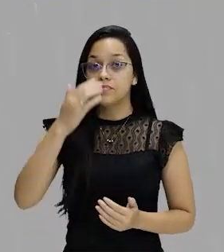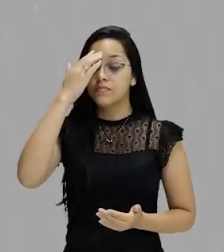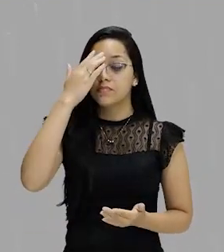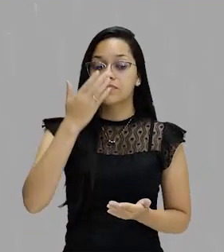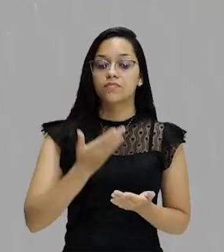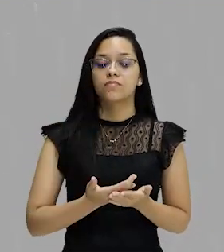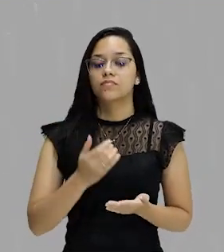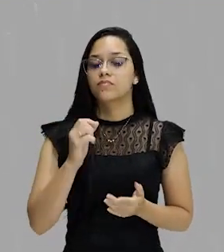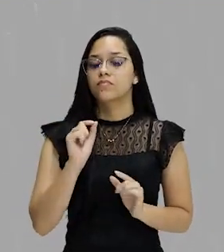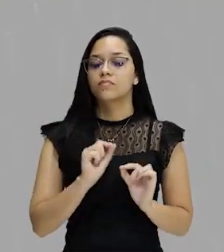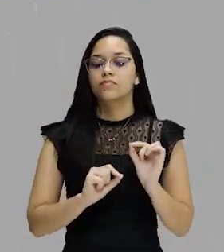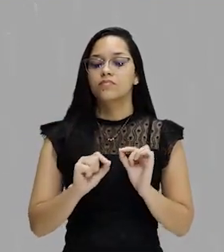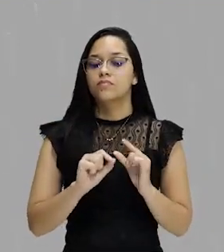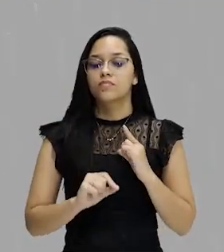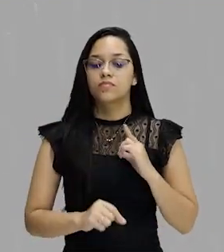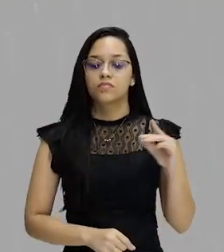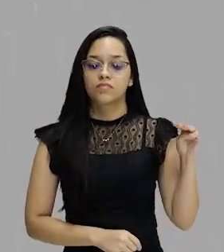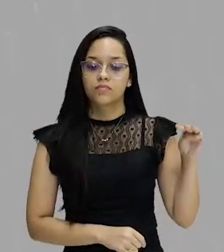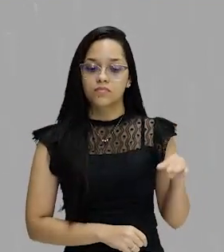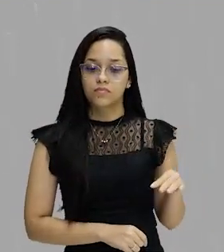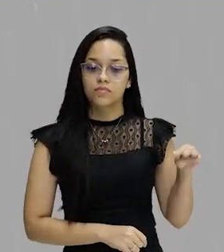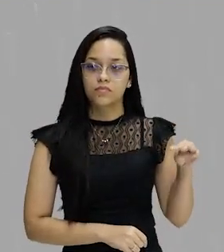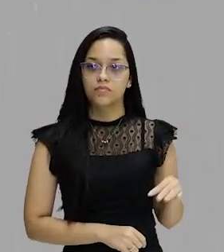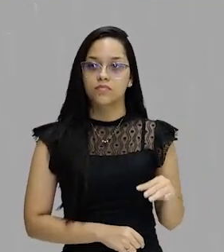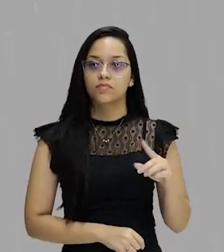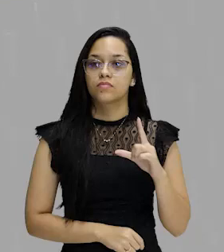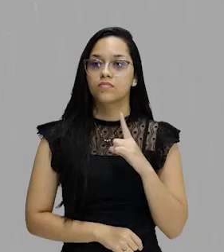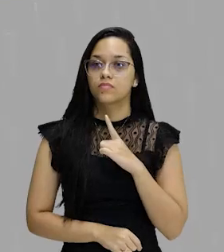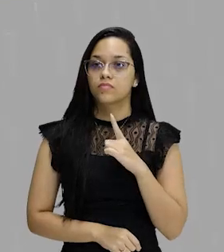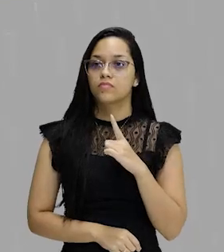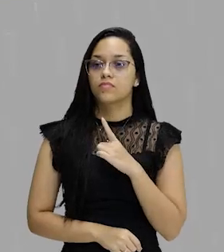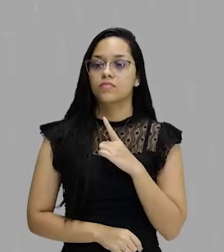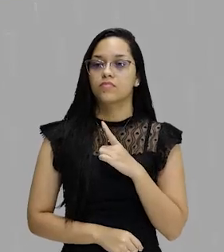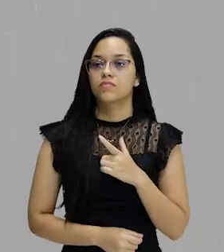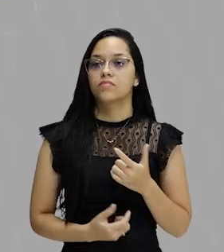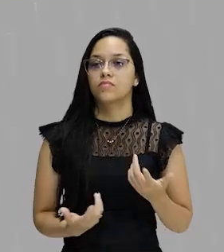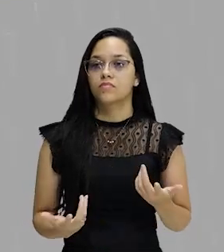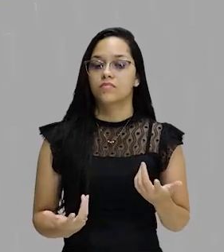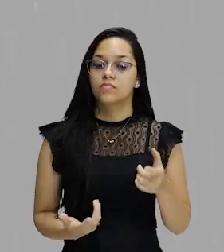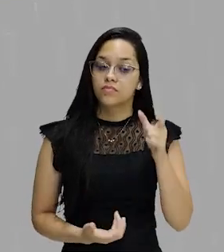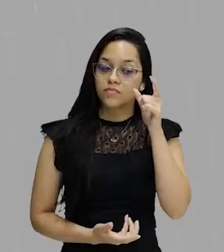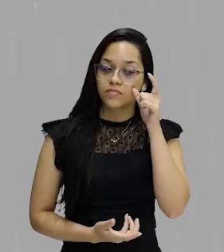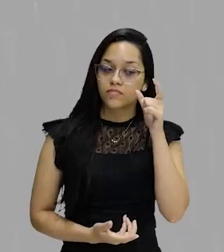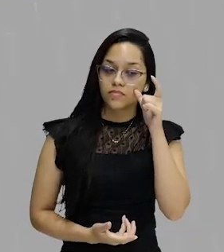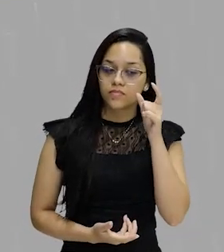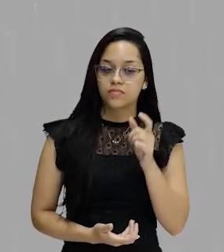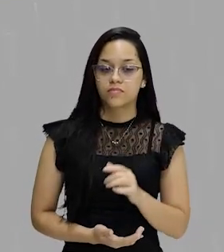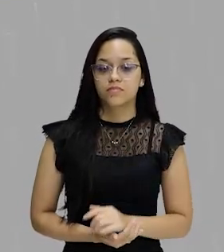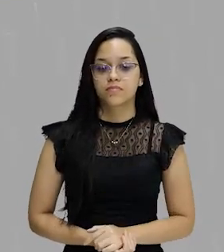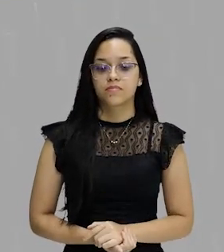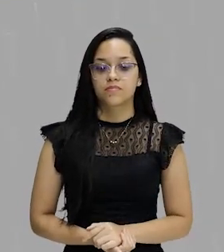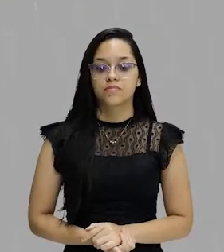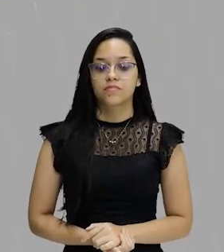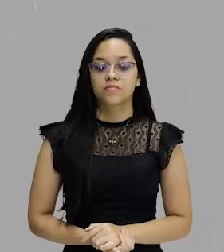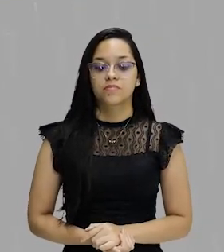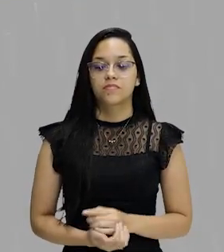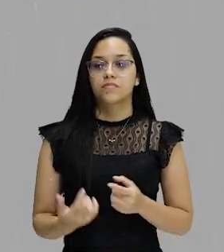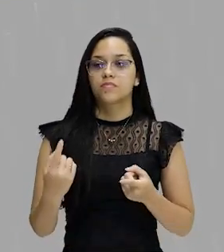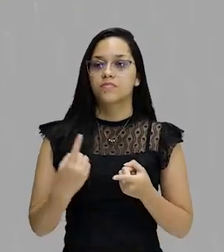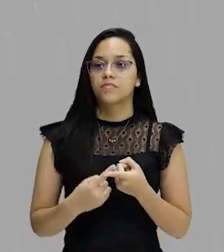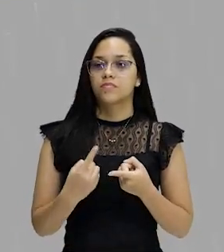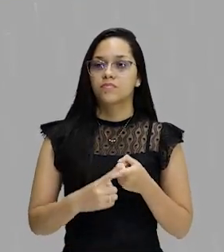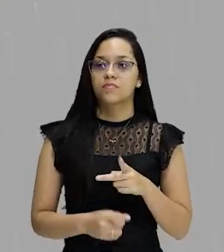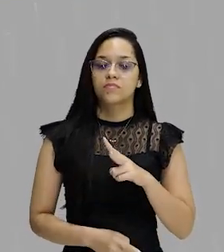acredito ser uma temática bastante interessante. Okay? Até porque ele